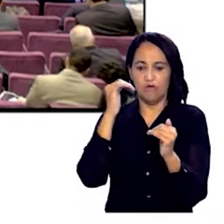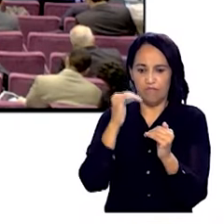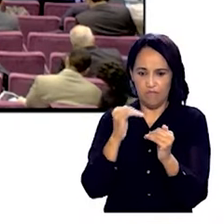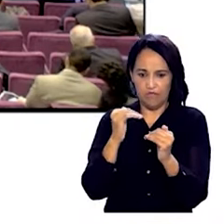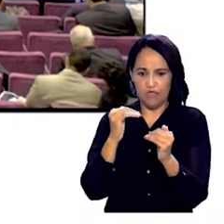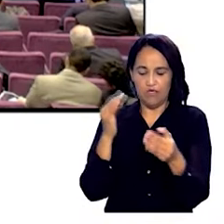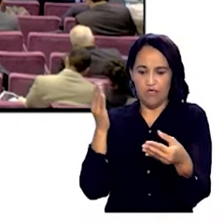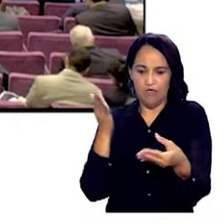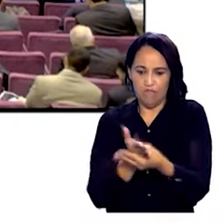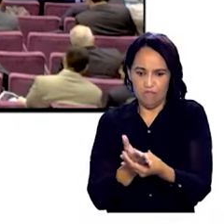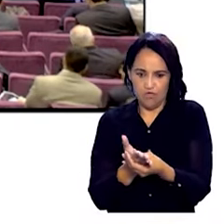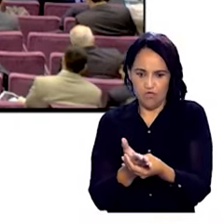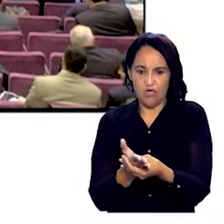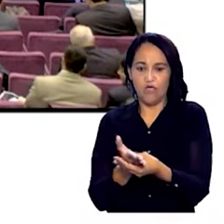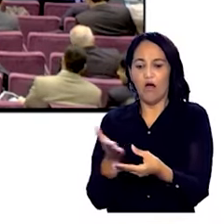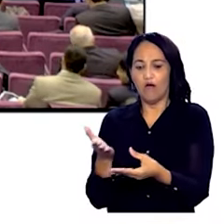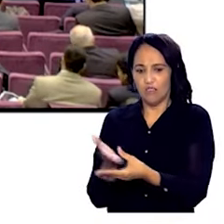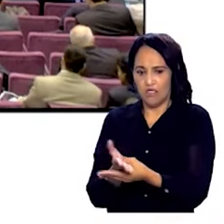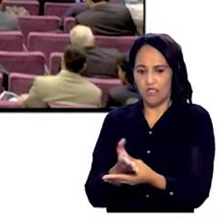subl